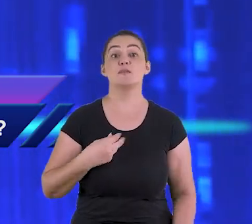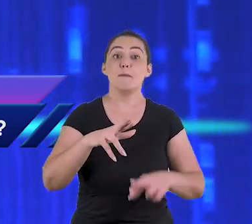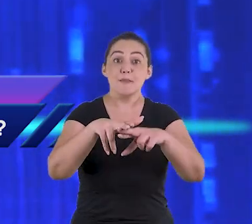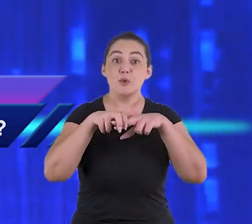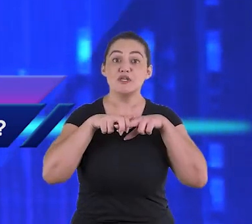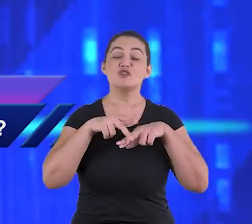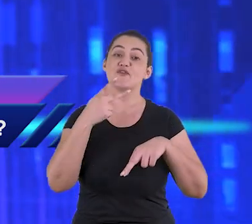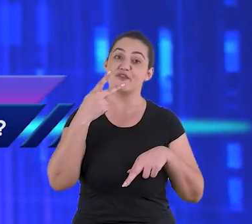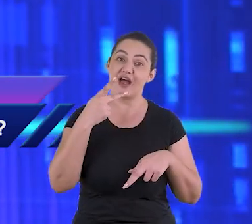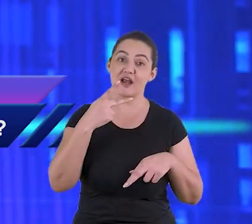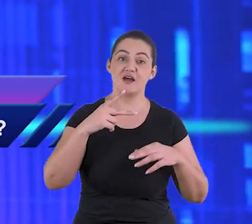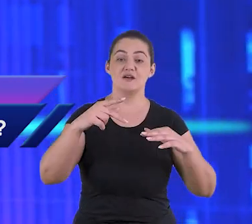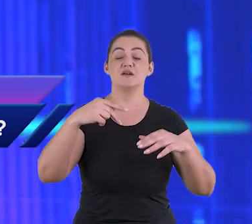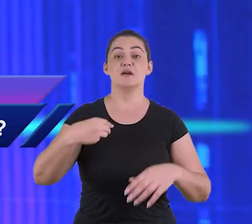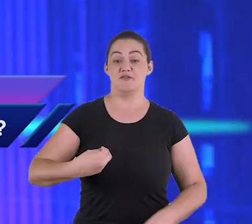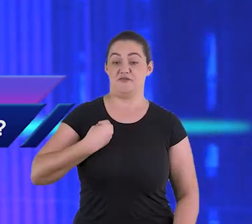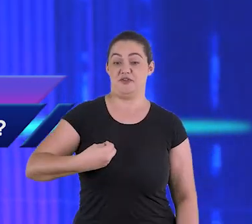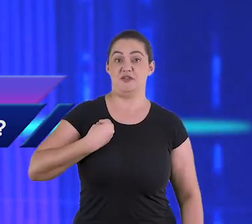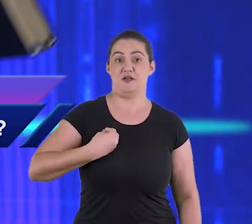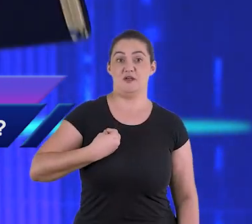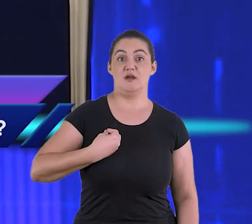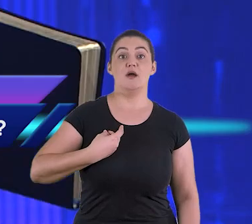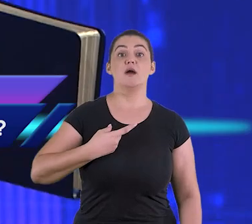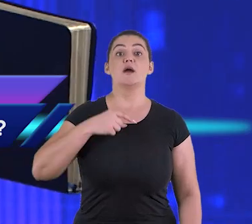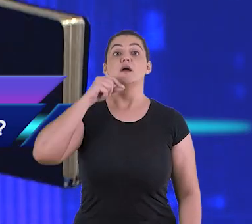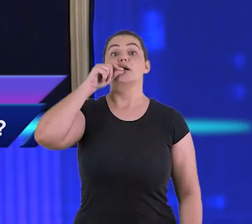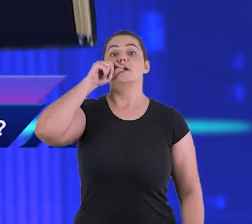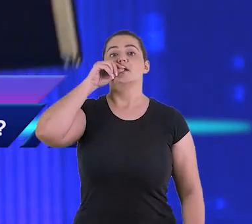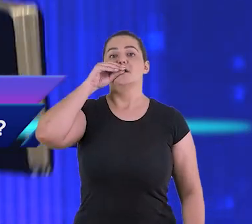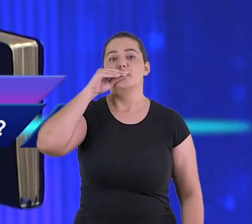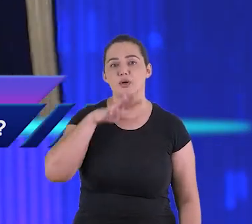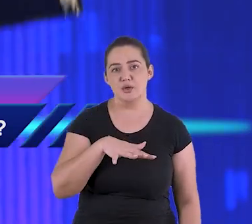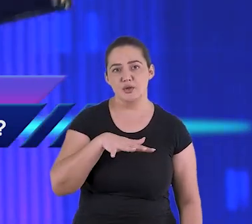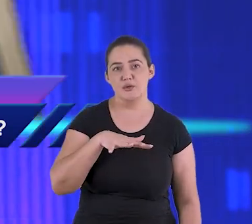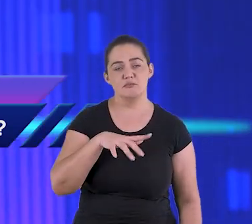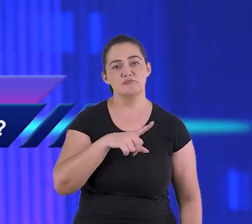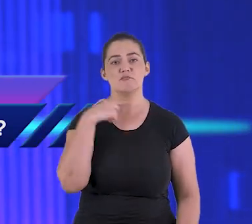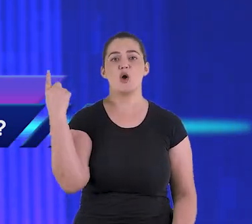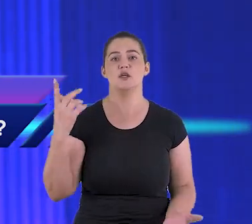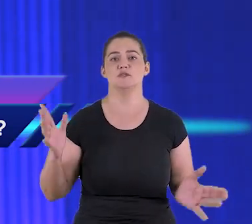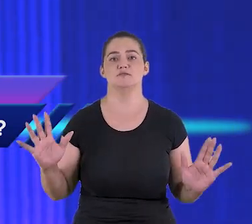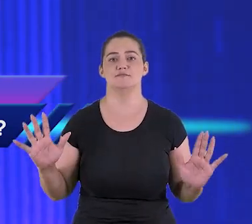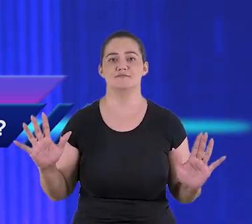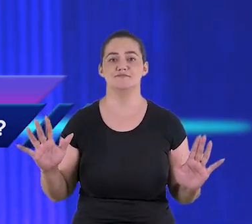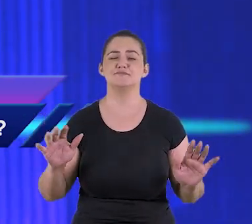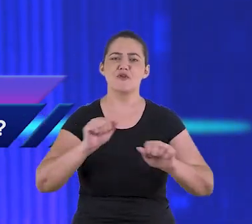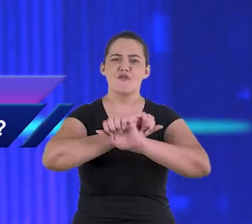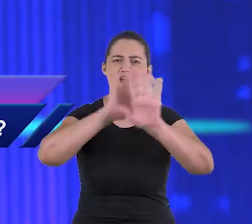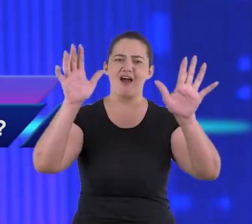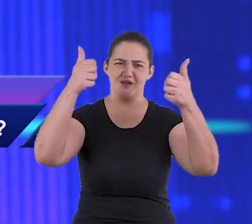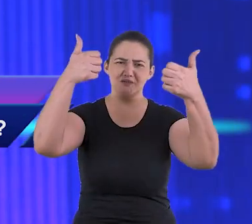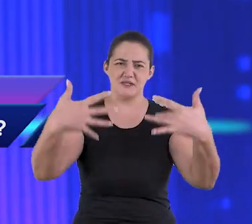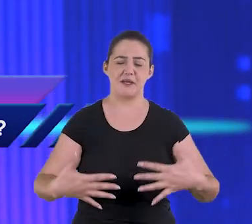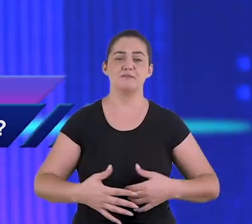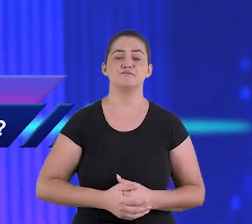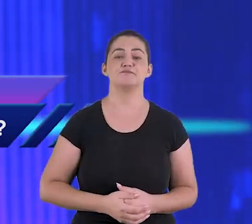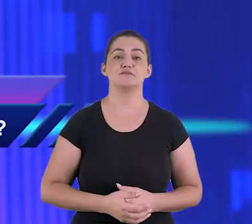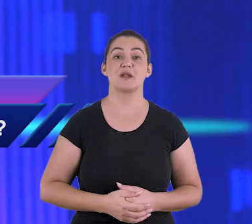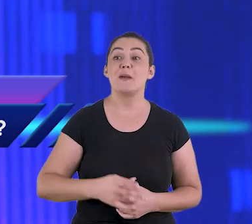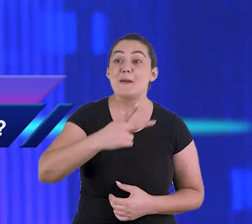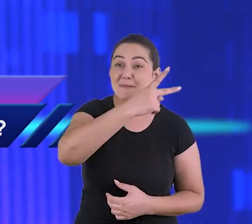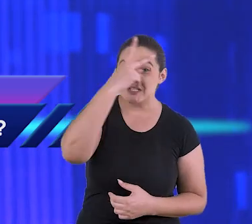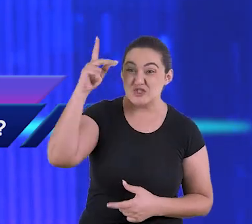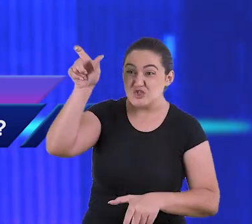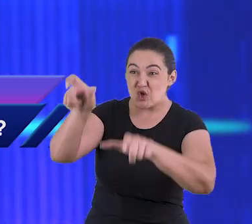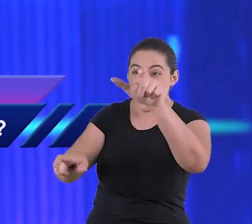nascem. E ao morrer, esse princípio impessoal volta para Deus. Para deixar isso mais